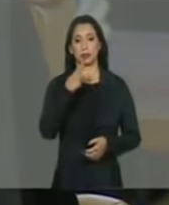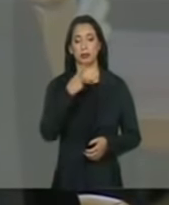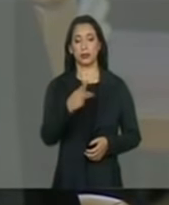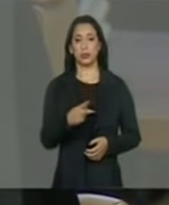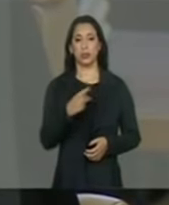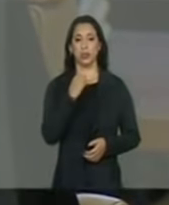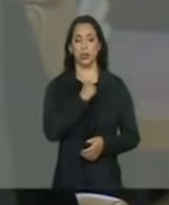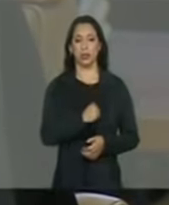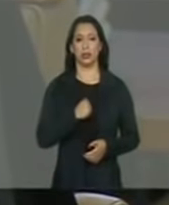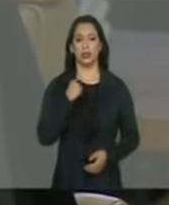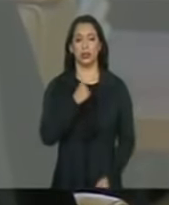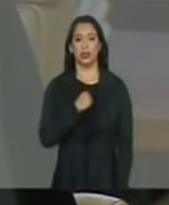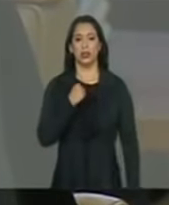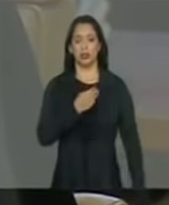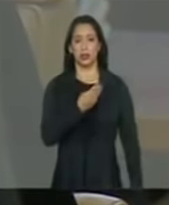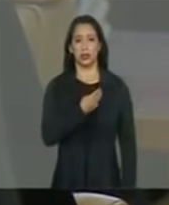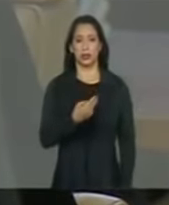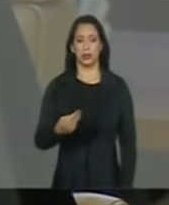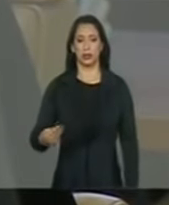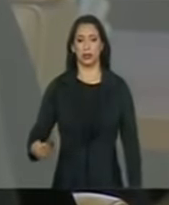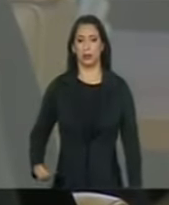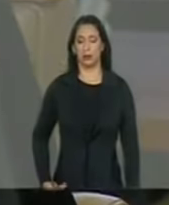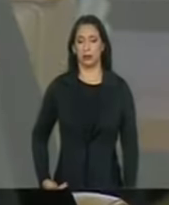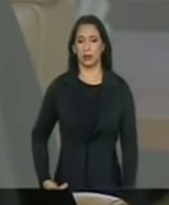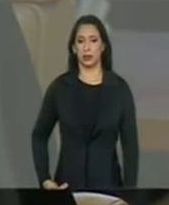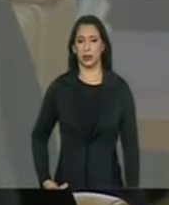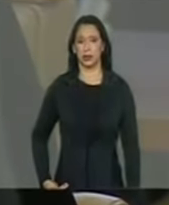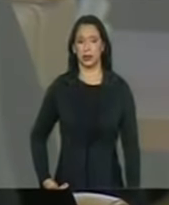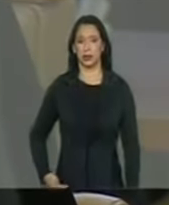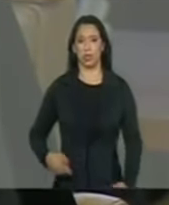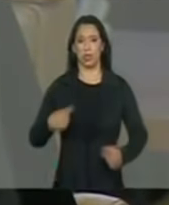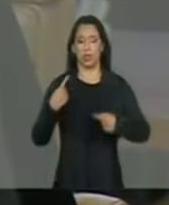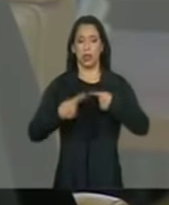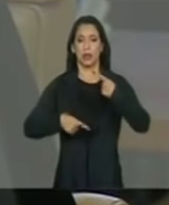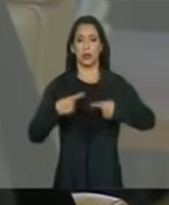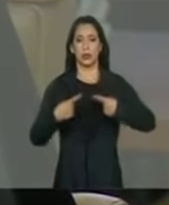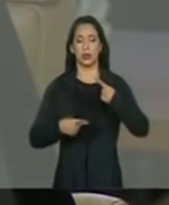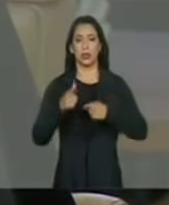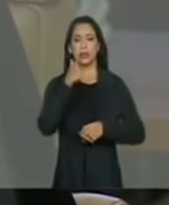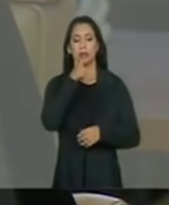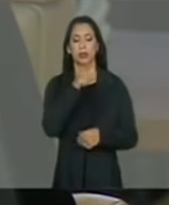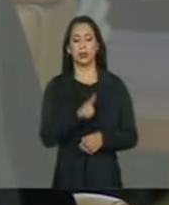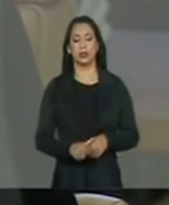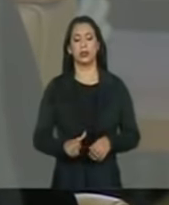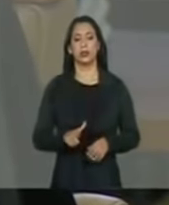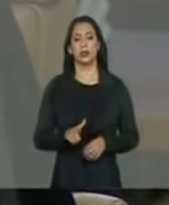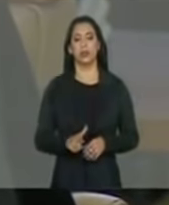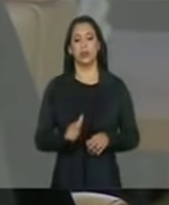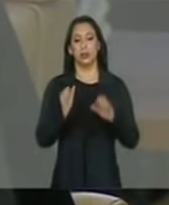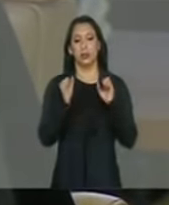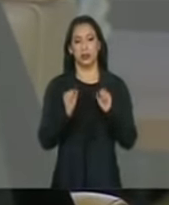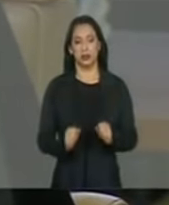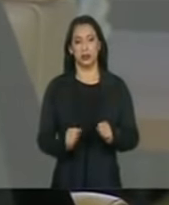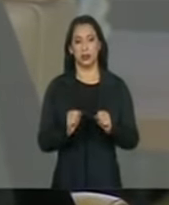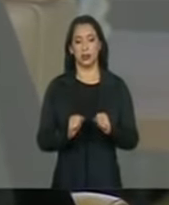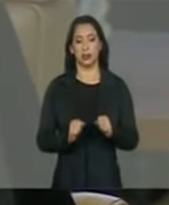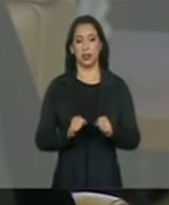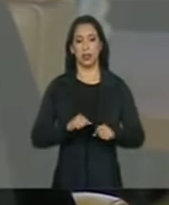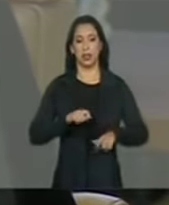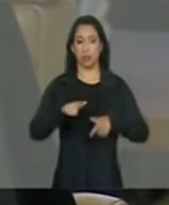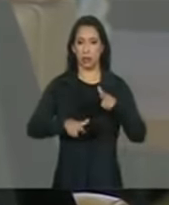saudoso ministro aliomar baleiro a política é a conquista do poder a serviço do bem